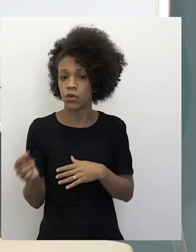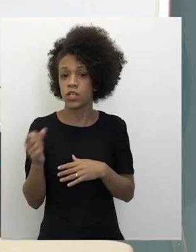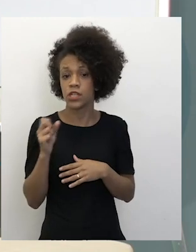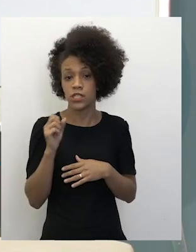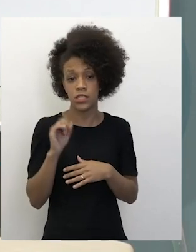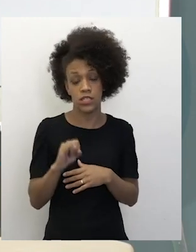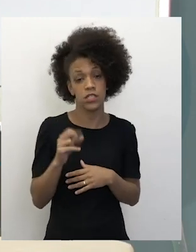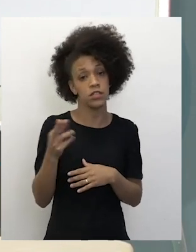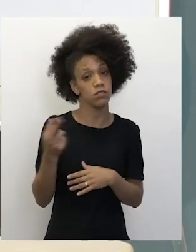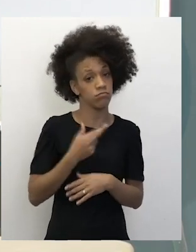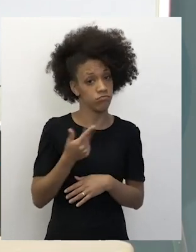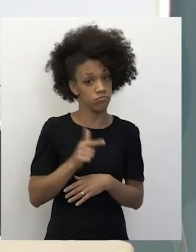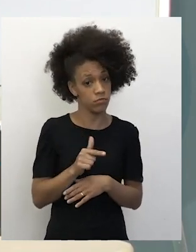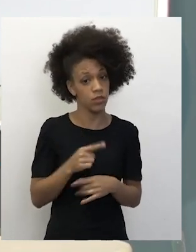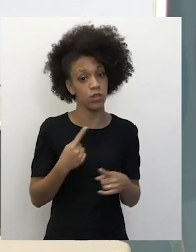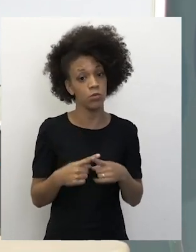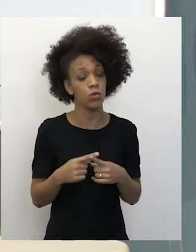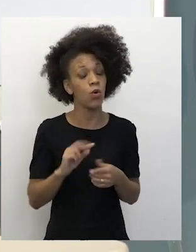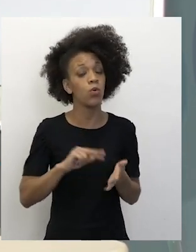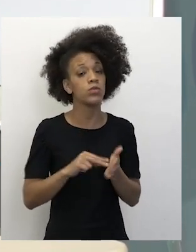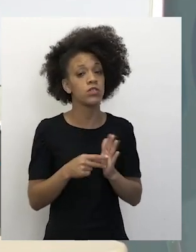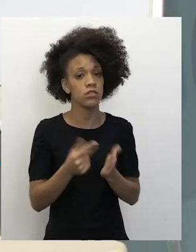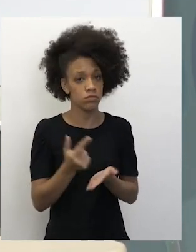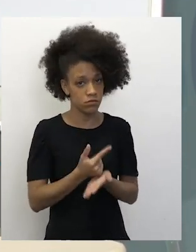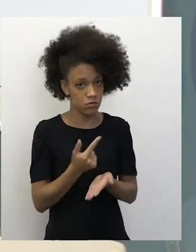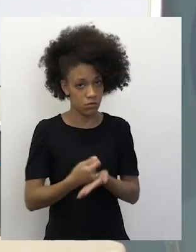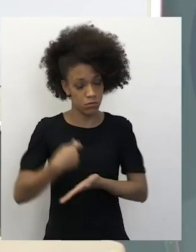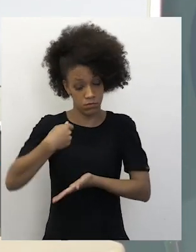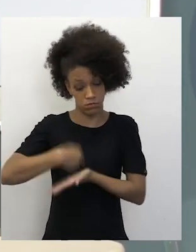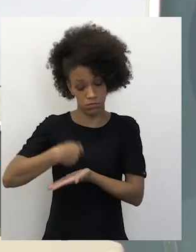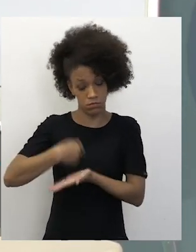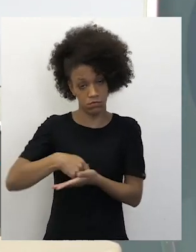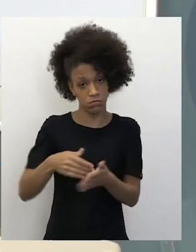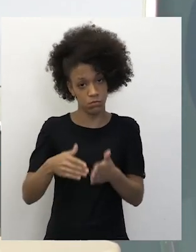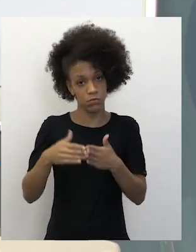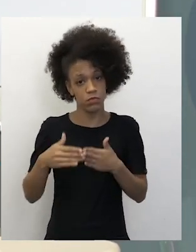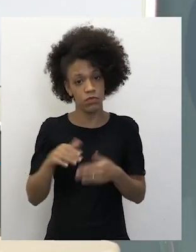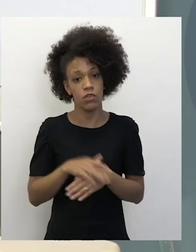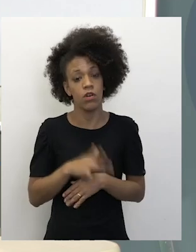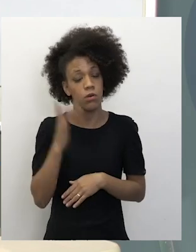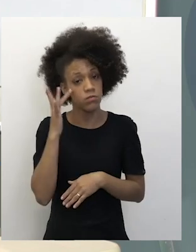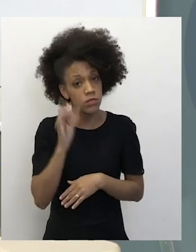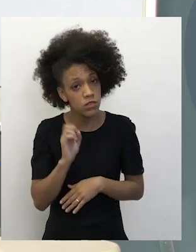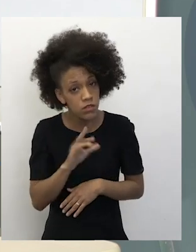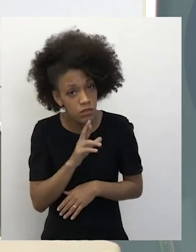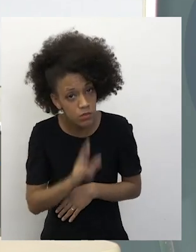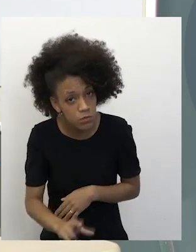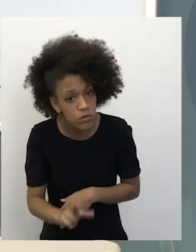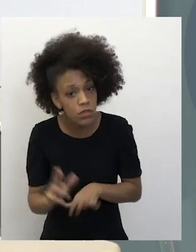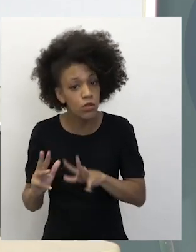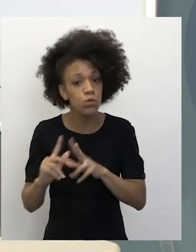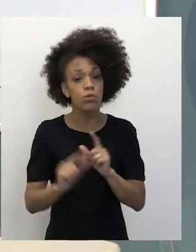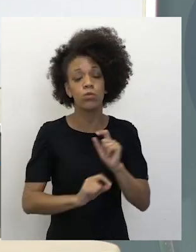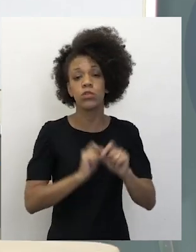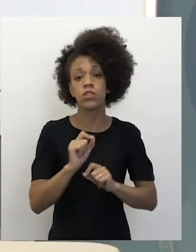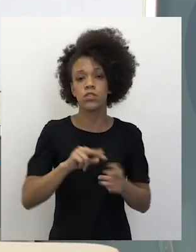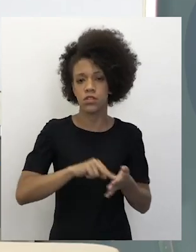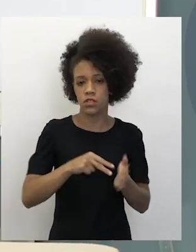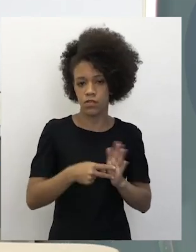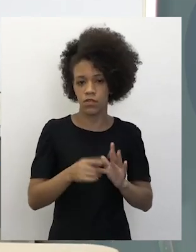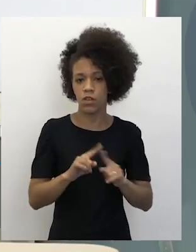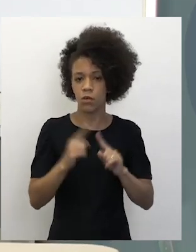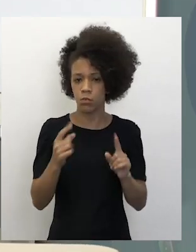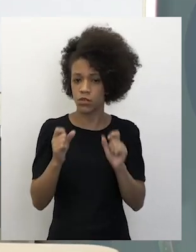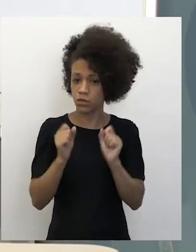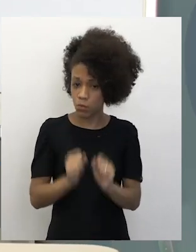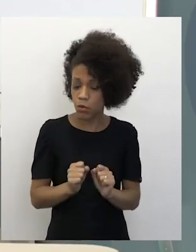sem essa resposta Tá bom o que é literatura me cobra e isso por favor não sei se eu vou conseguir responder tudo que a literatura é mas eu